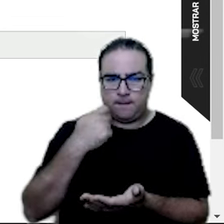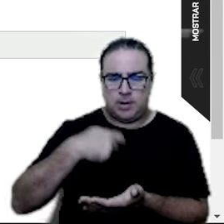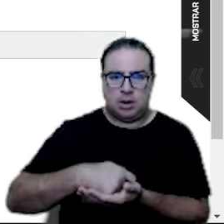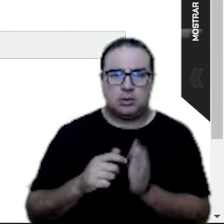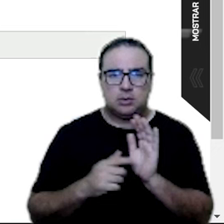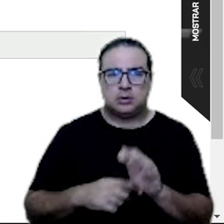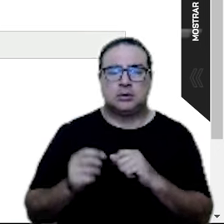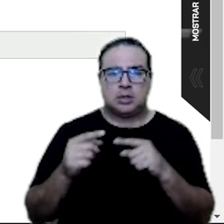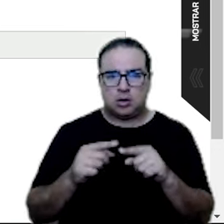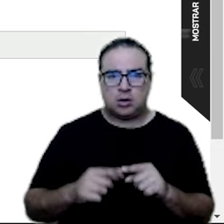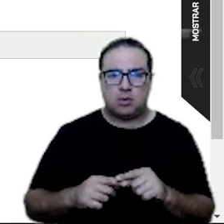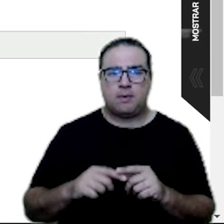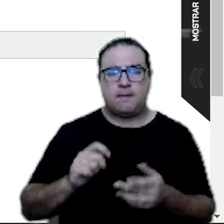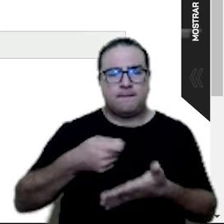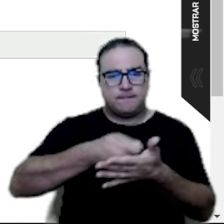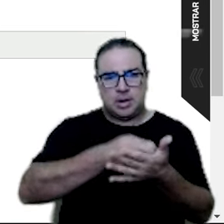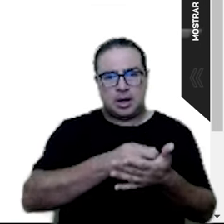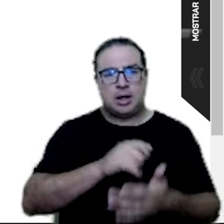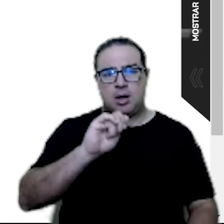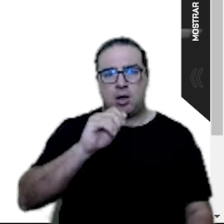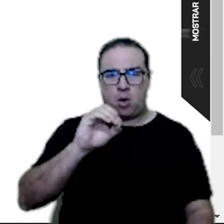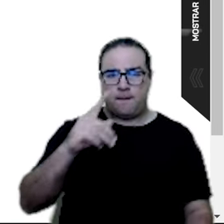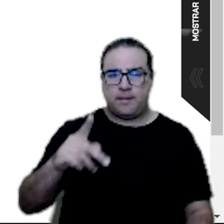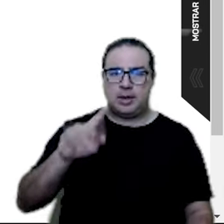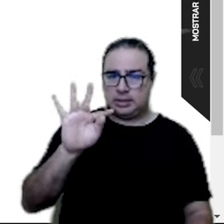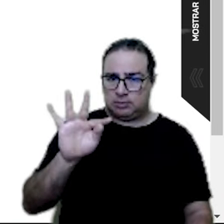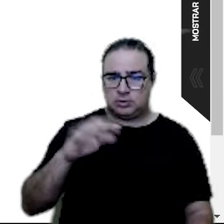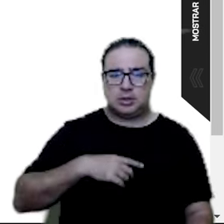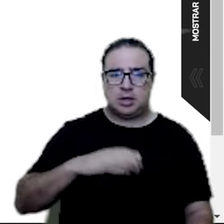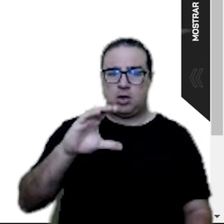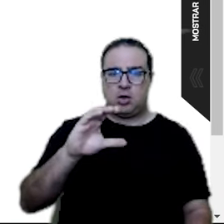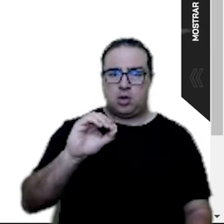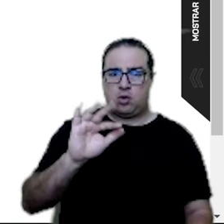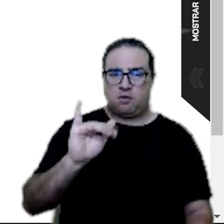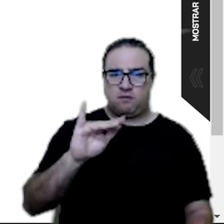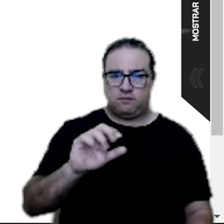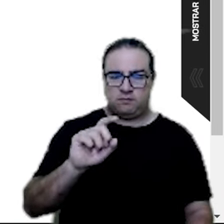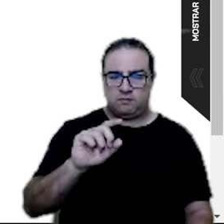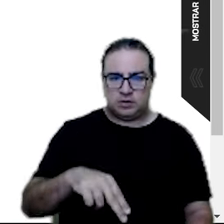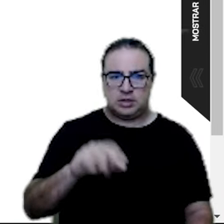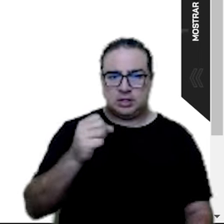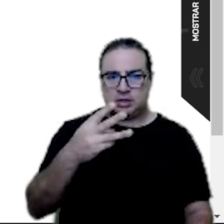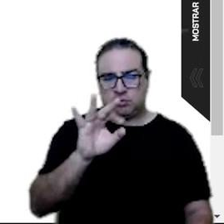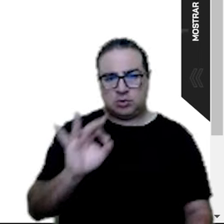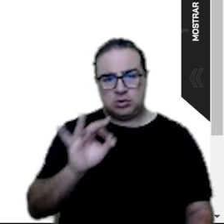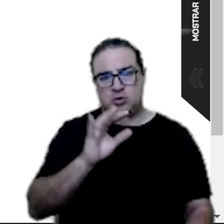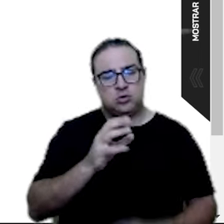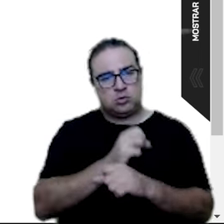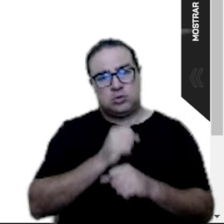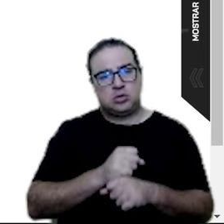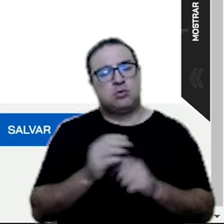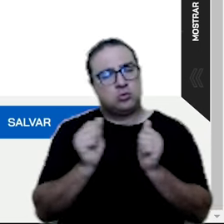pago aqui operação tributada tá cofins é 3% aí tem a parte de